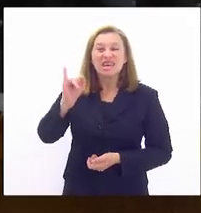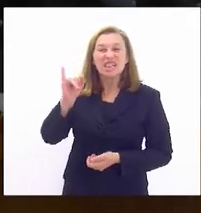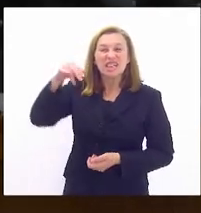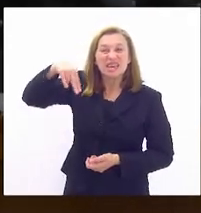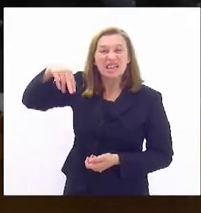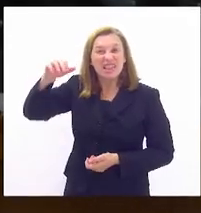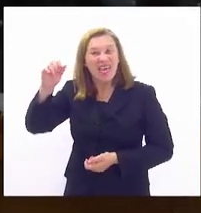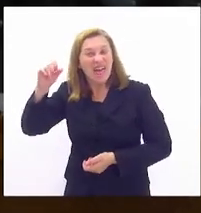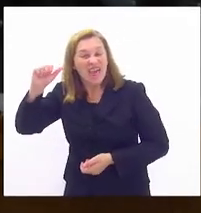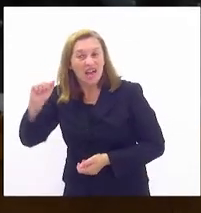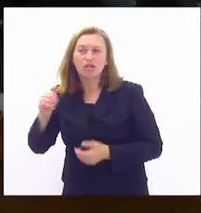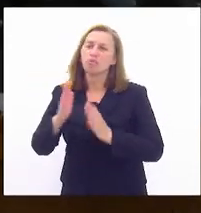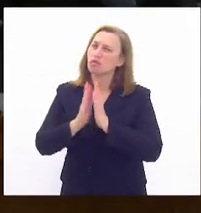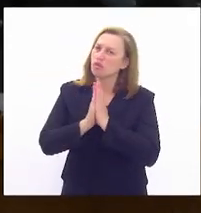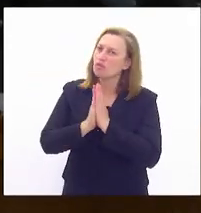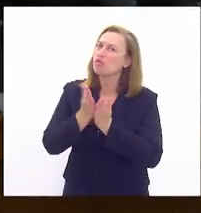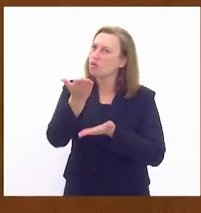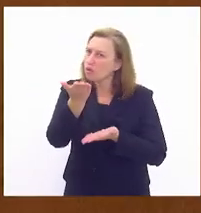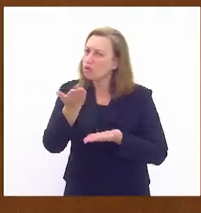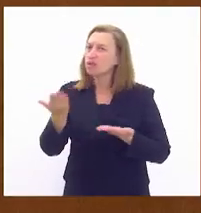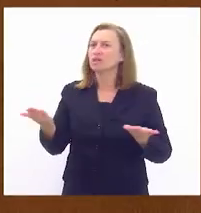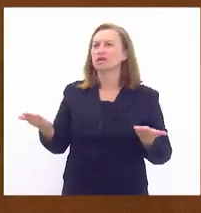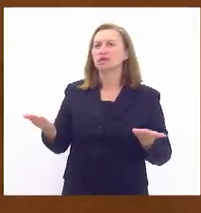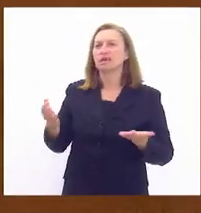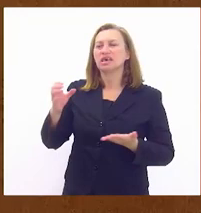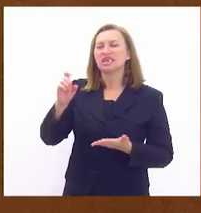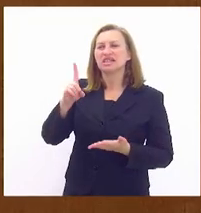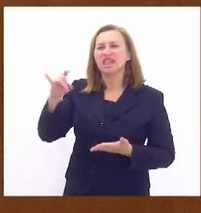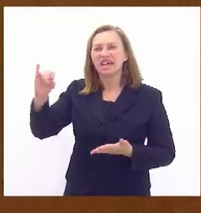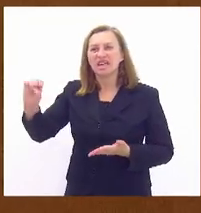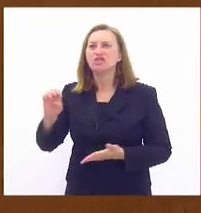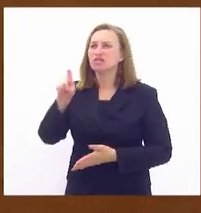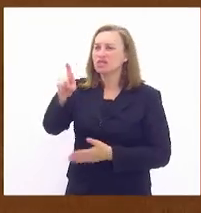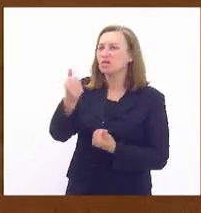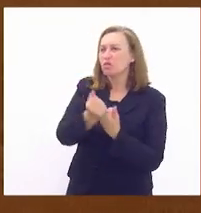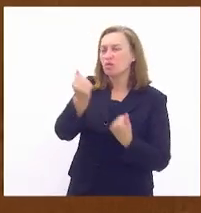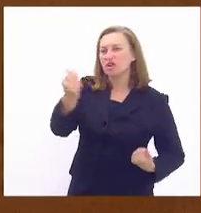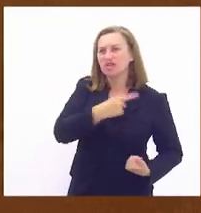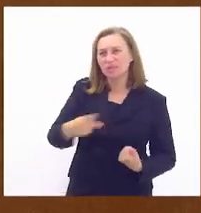O INEA, por favor, o Denis, você como vice-presidente do INEA,